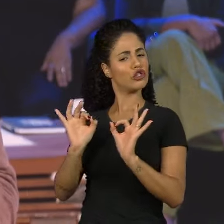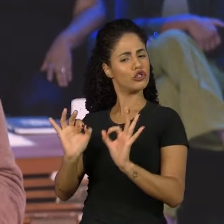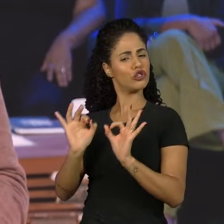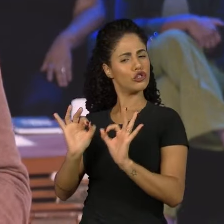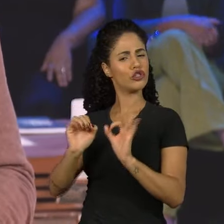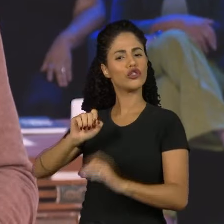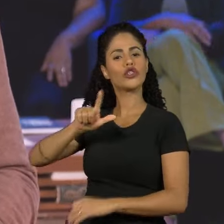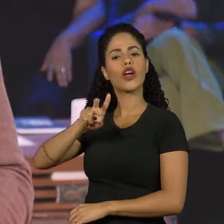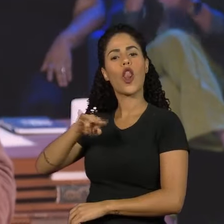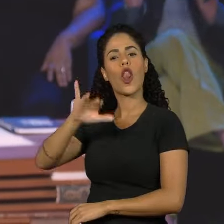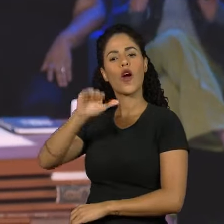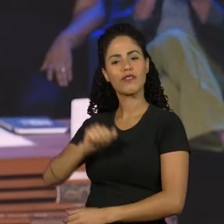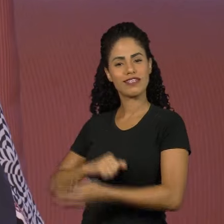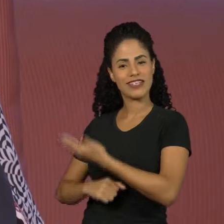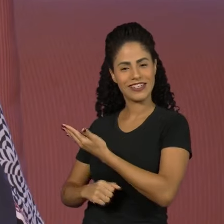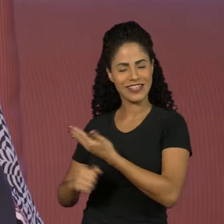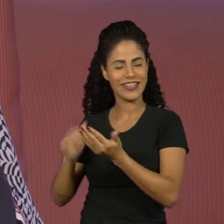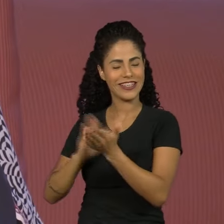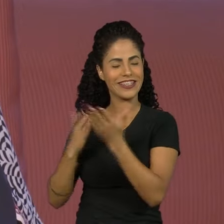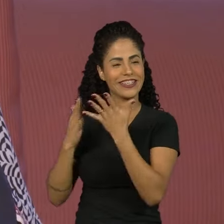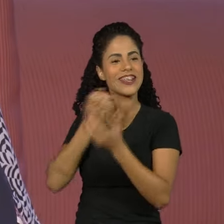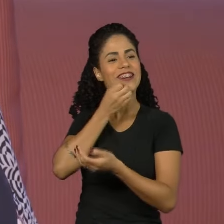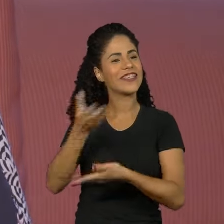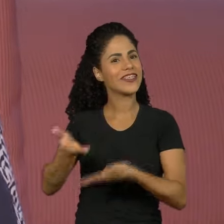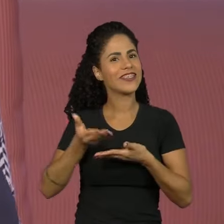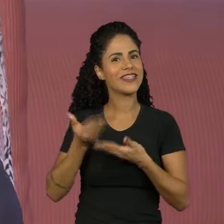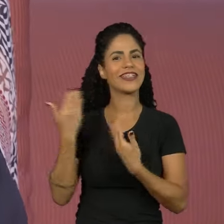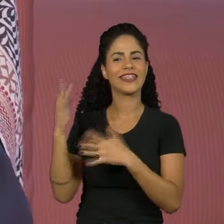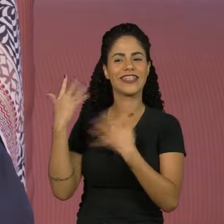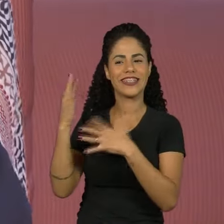aplaudir Lúcia Axé, bem-vinda.